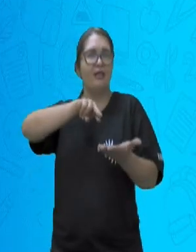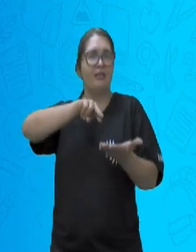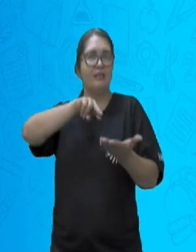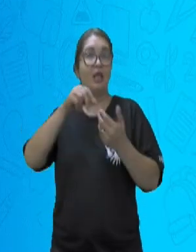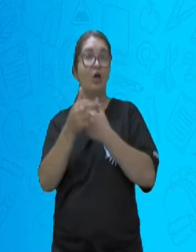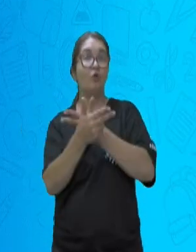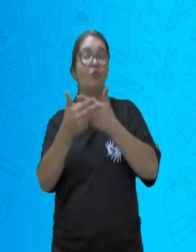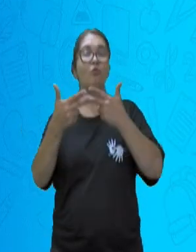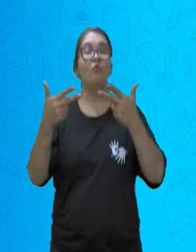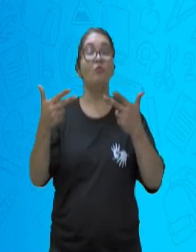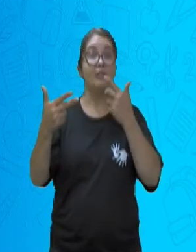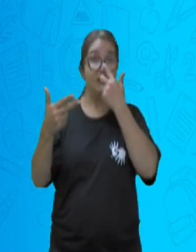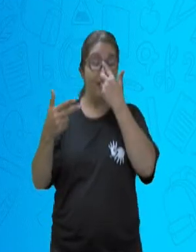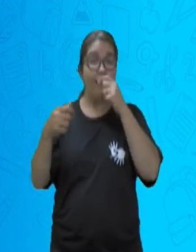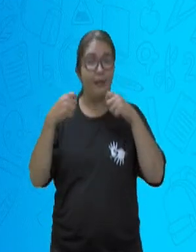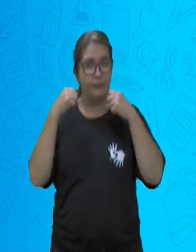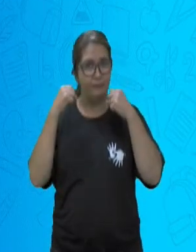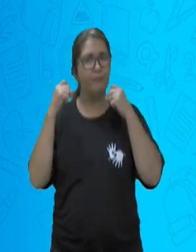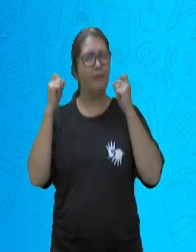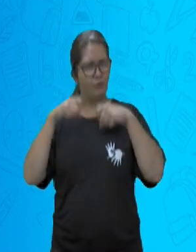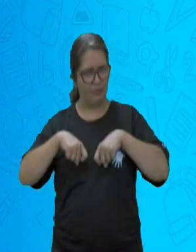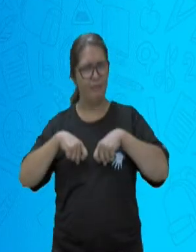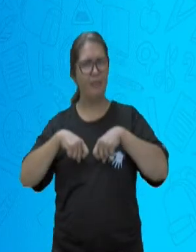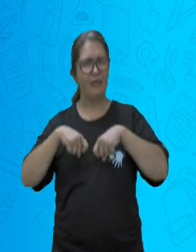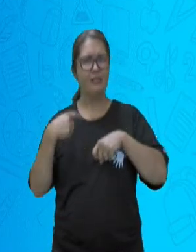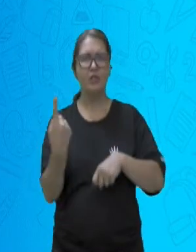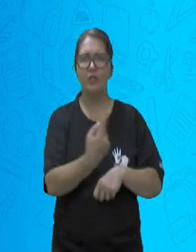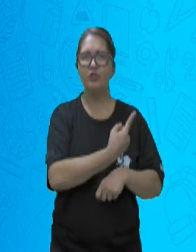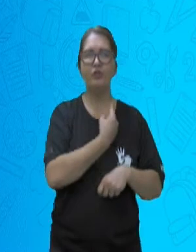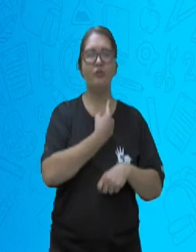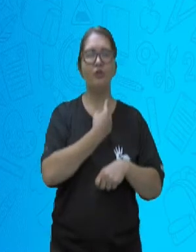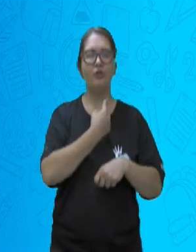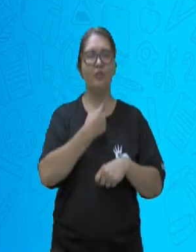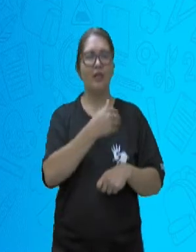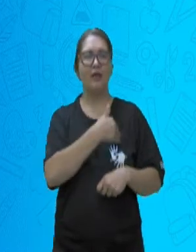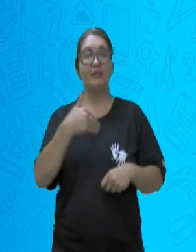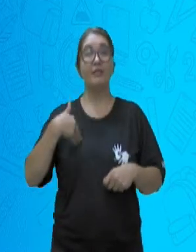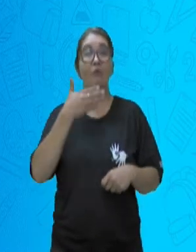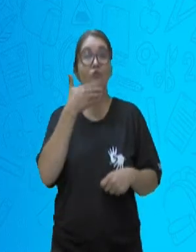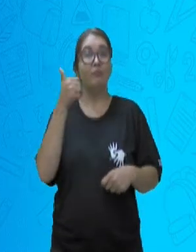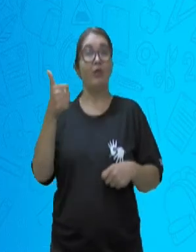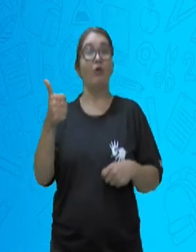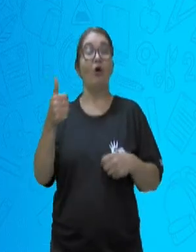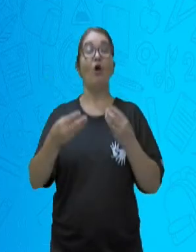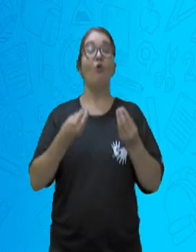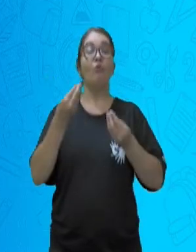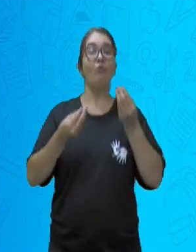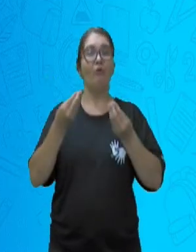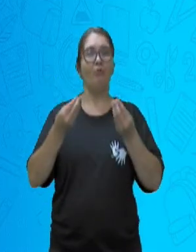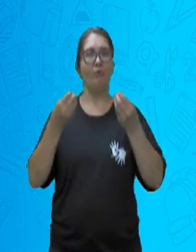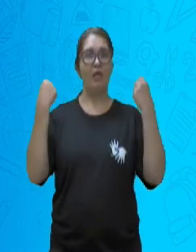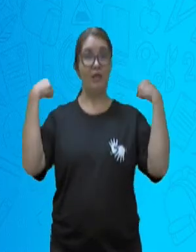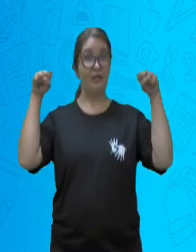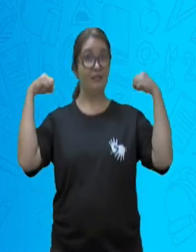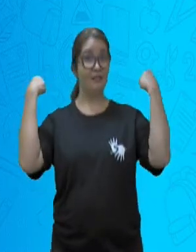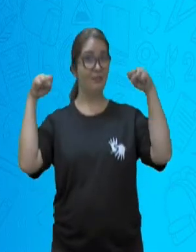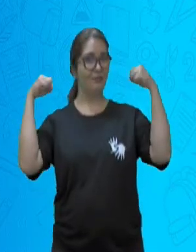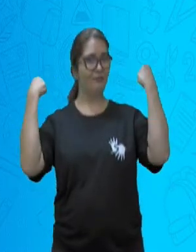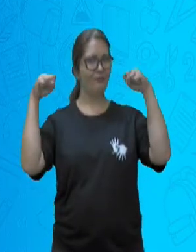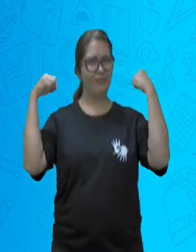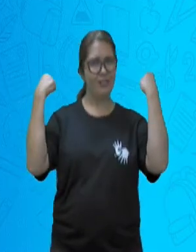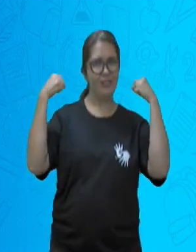o exercício físico e a água. O sucesso da reeducação alimentar depende de